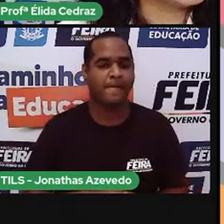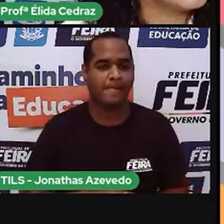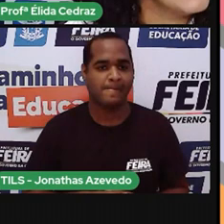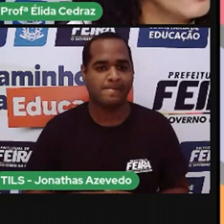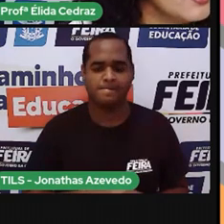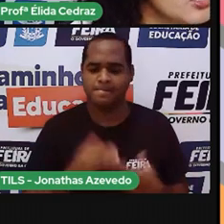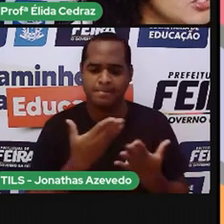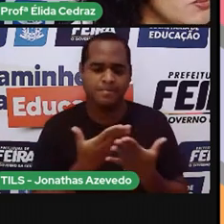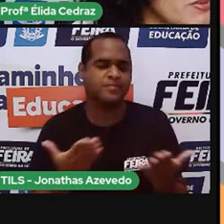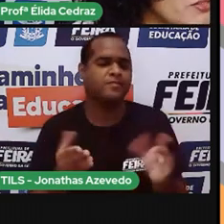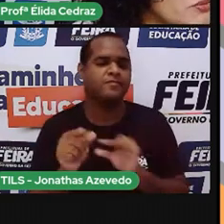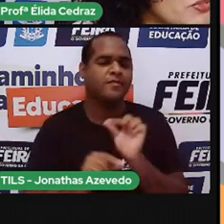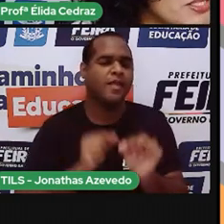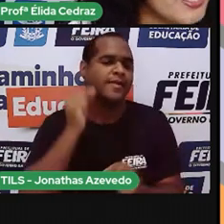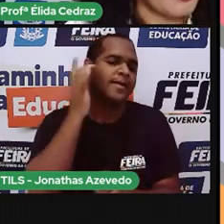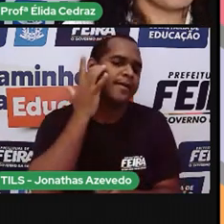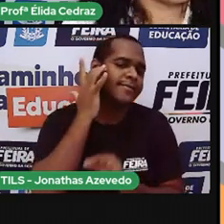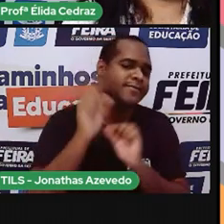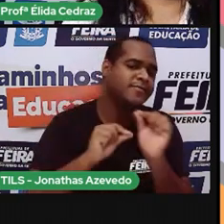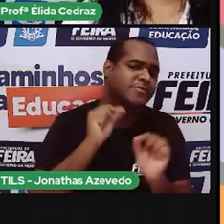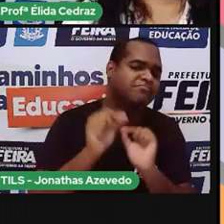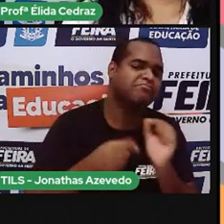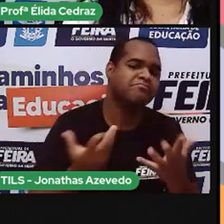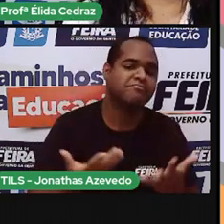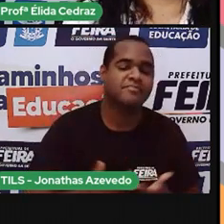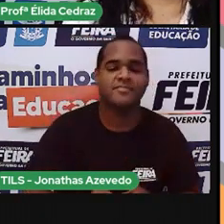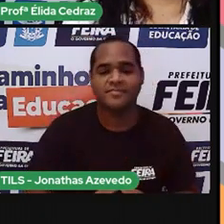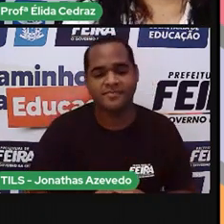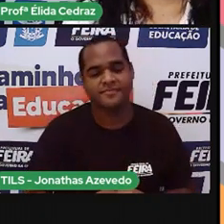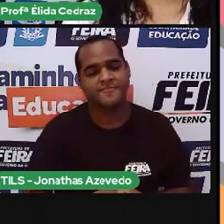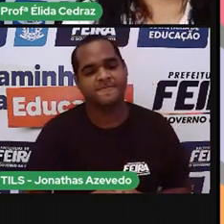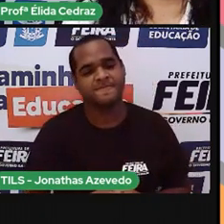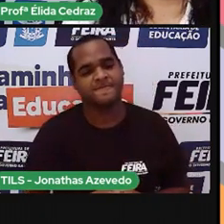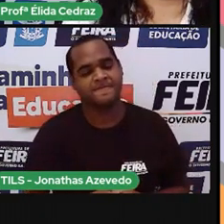que instrumento musical é esse?